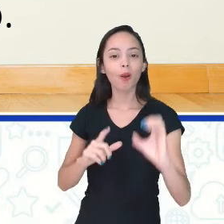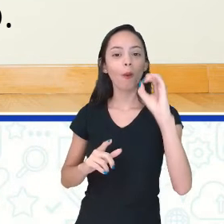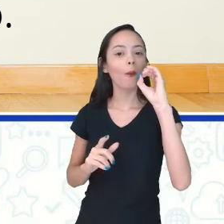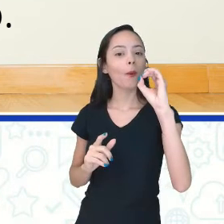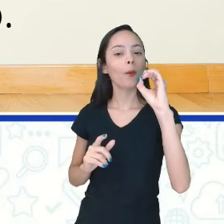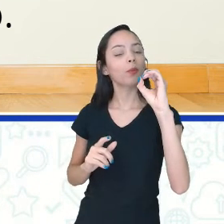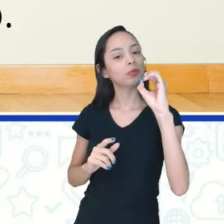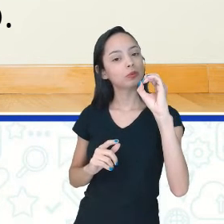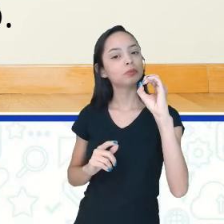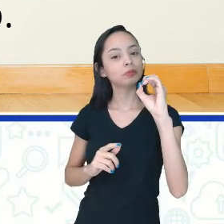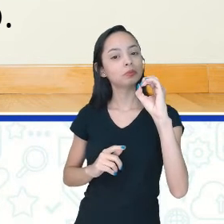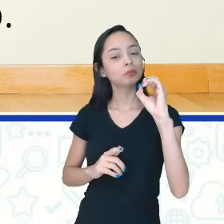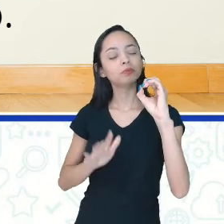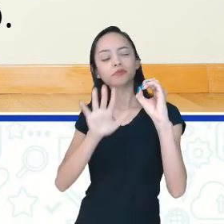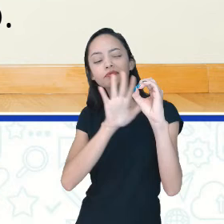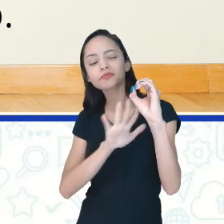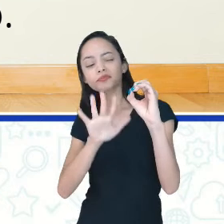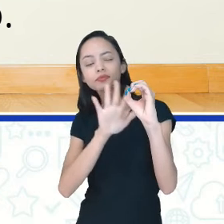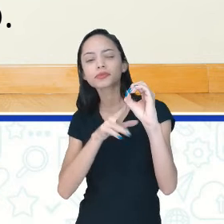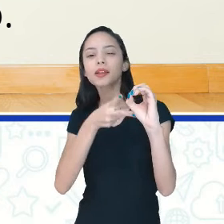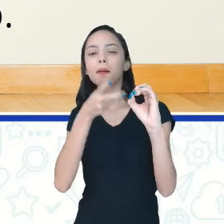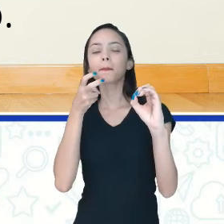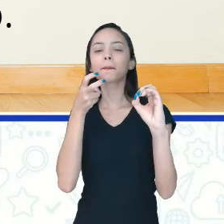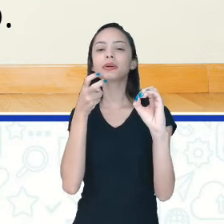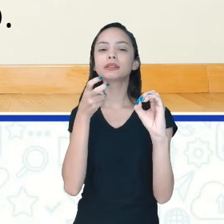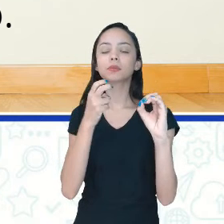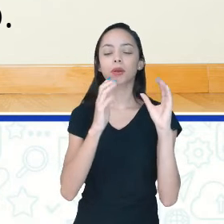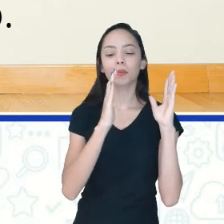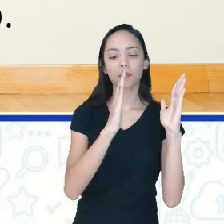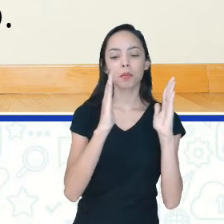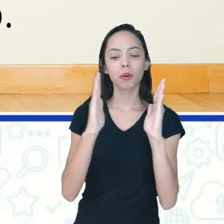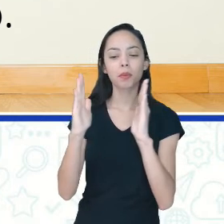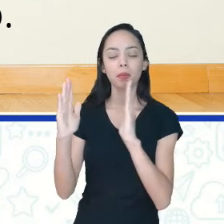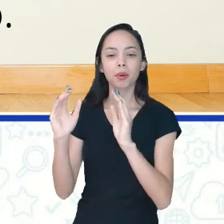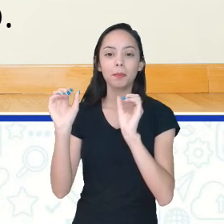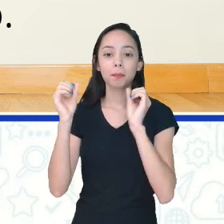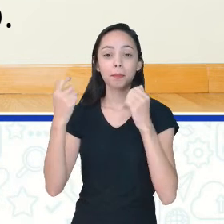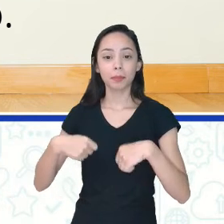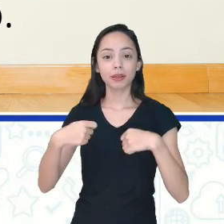clara noção de que as classes gramaticais